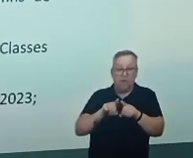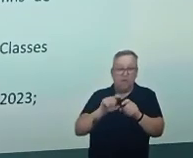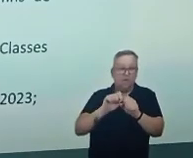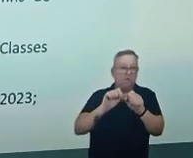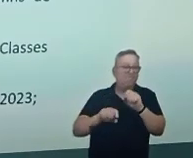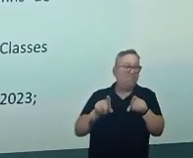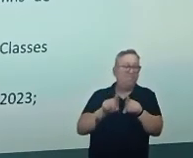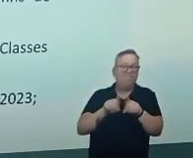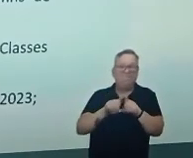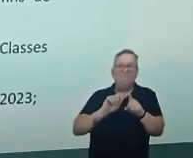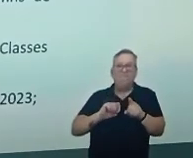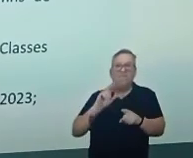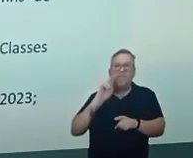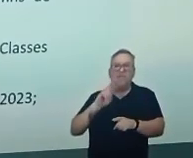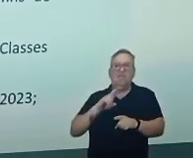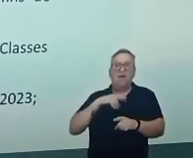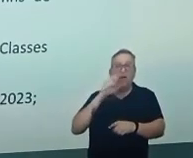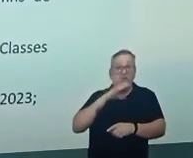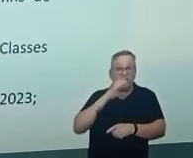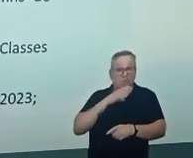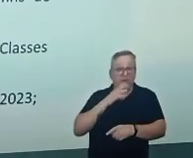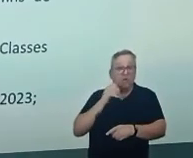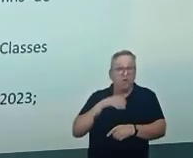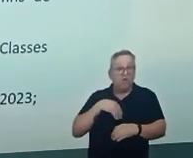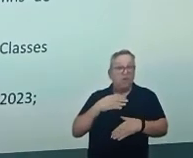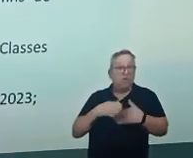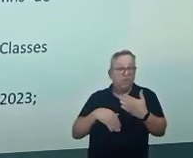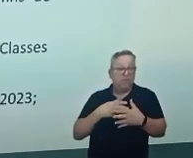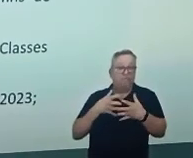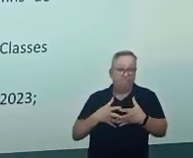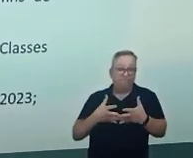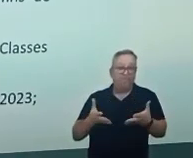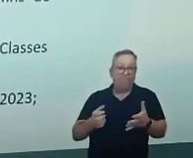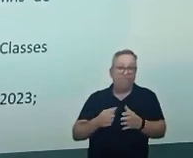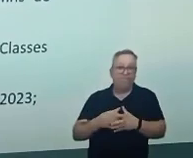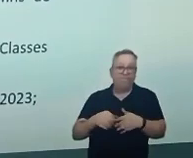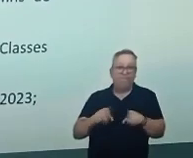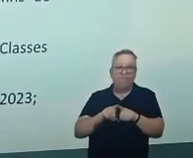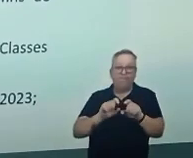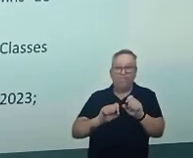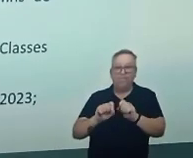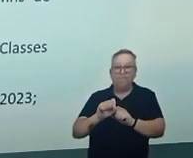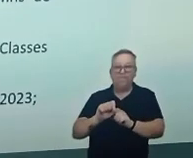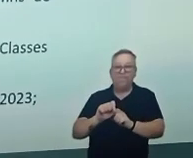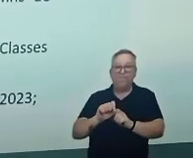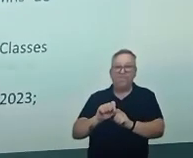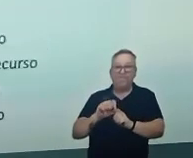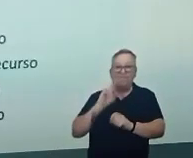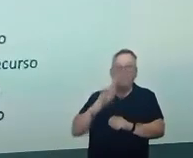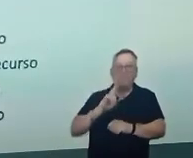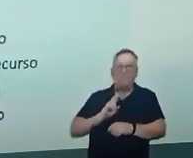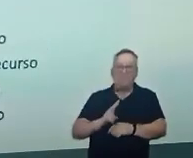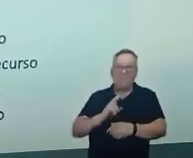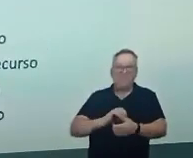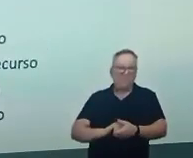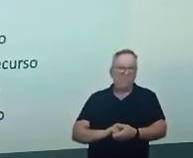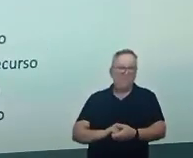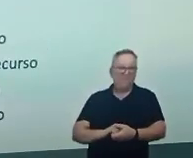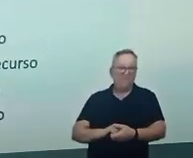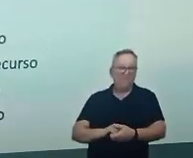auxiliar bastante e vai agilizar bastante nossos processos para 2023, tá? Então, pode passar?